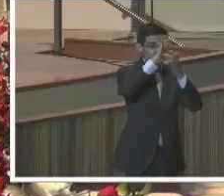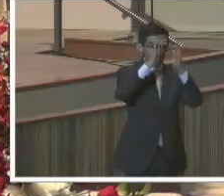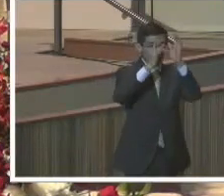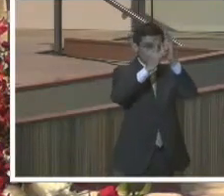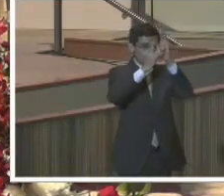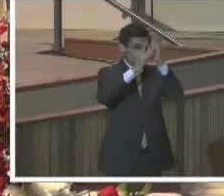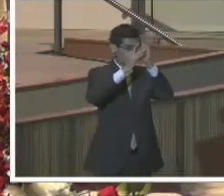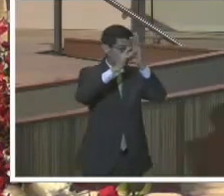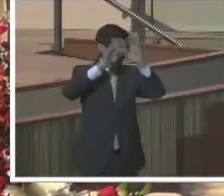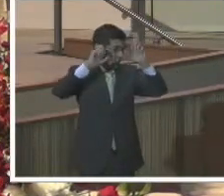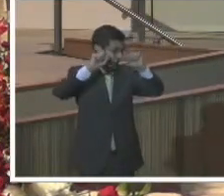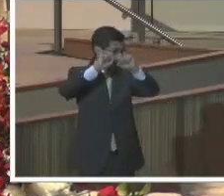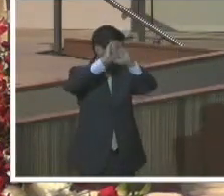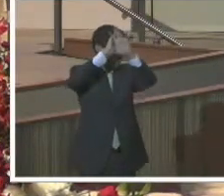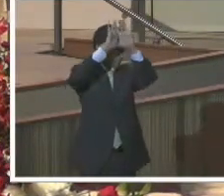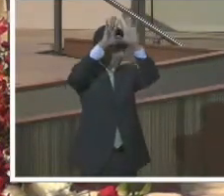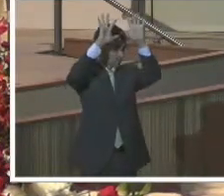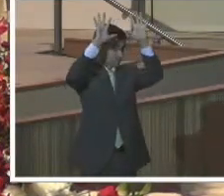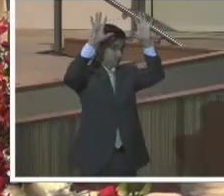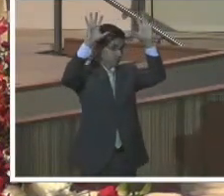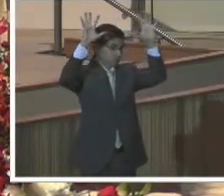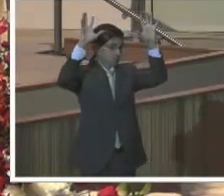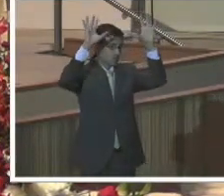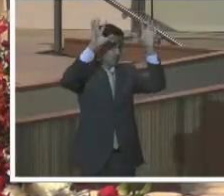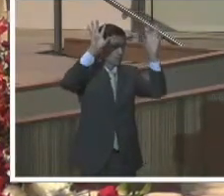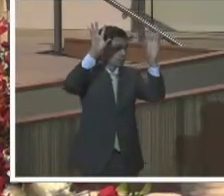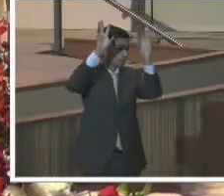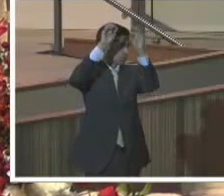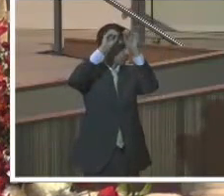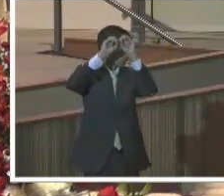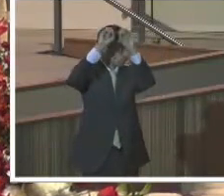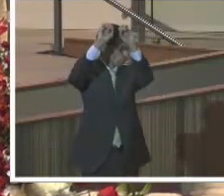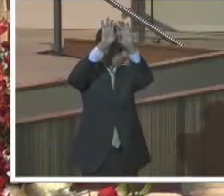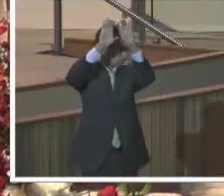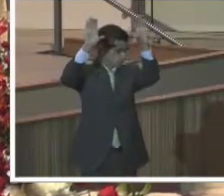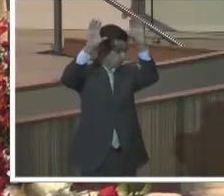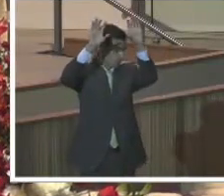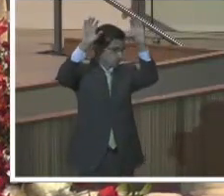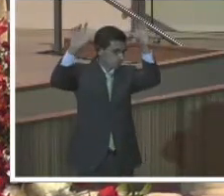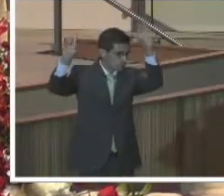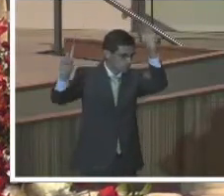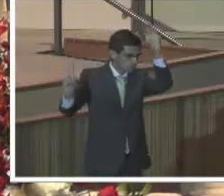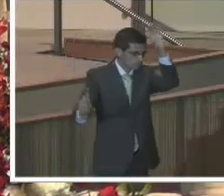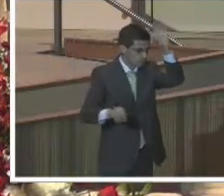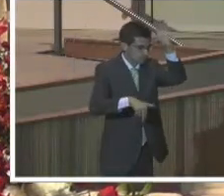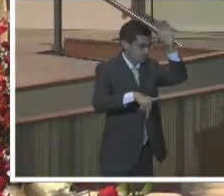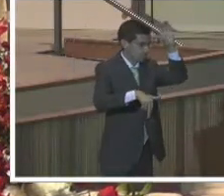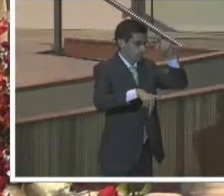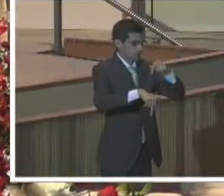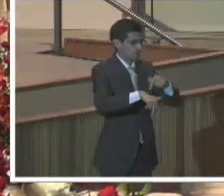esvaziar-se da sua glória, para caber na forma humana.